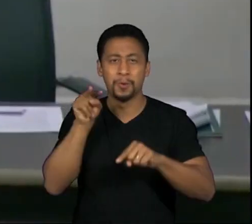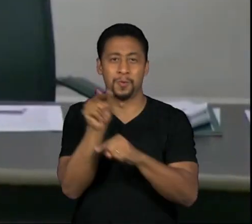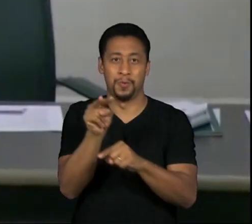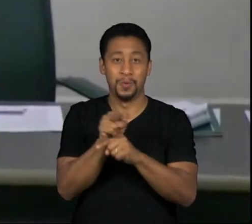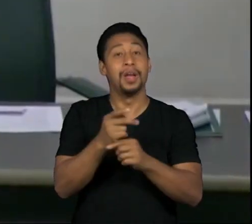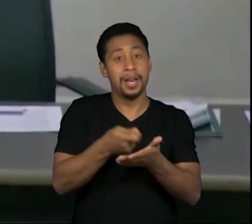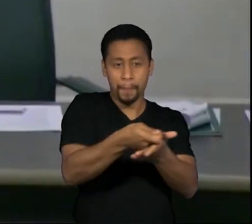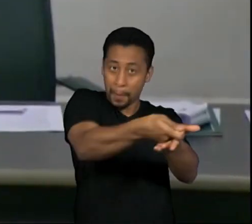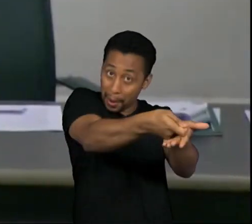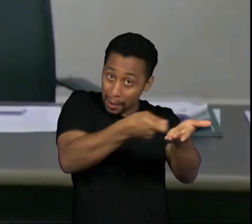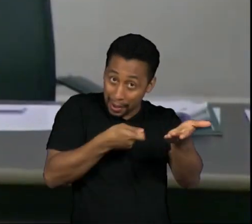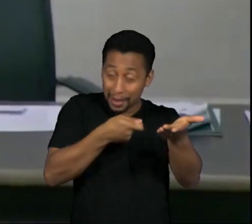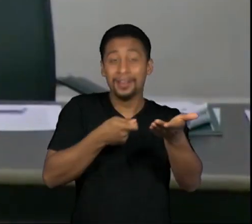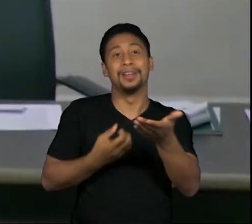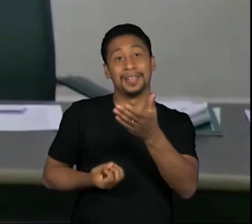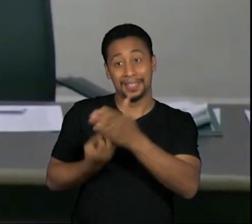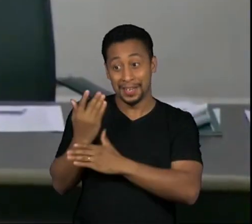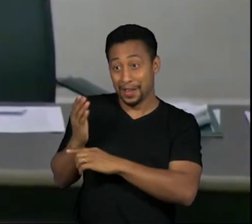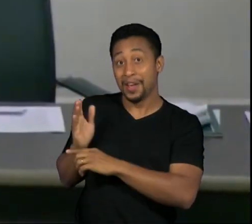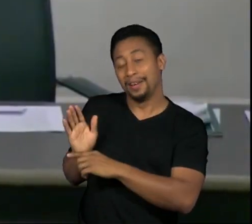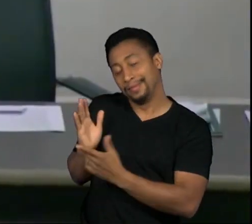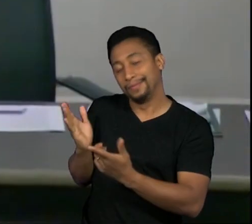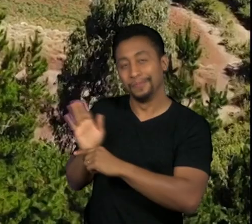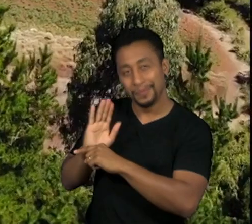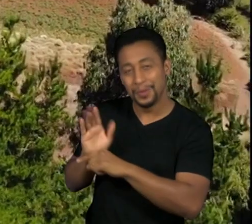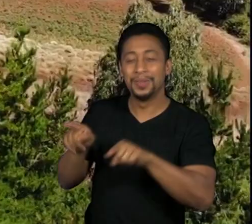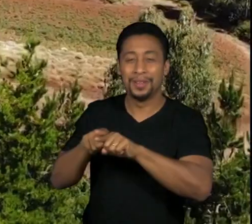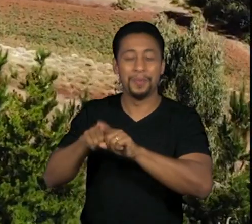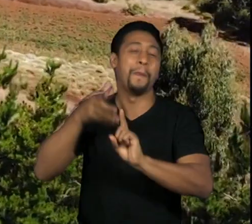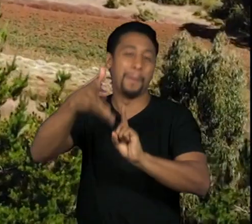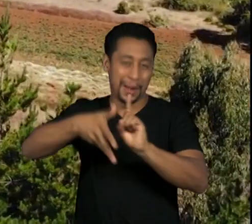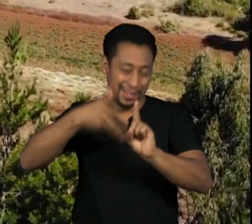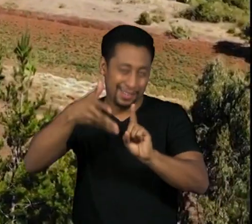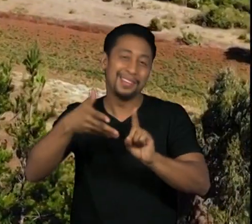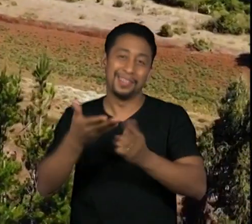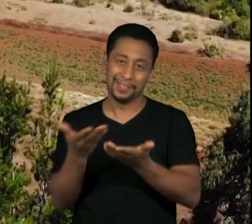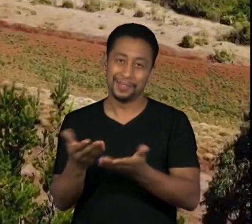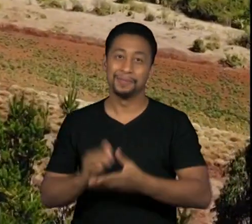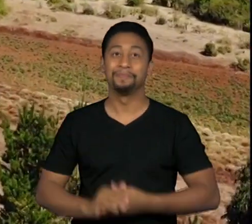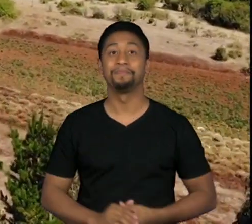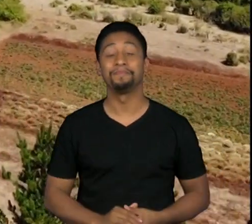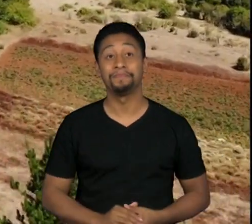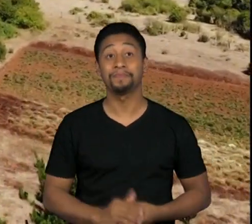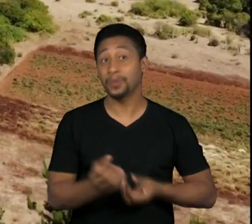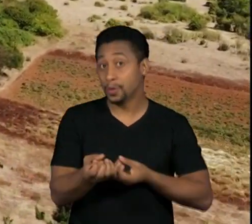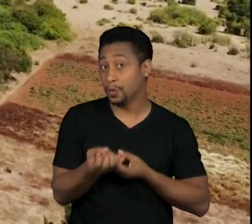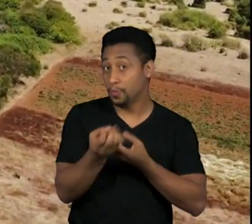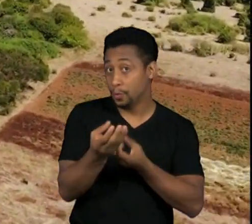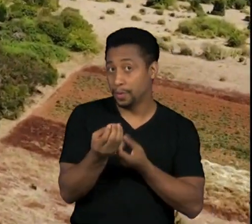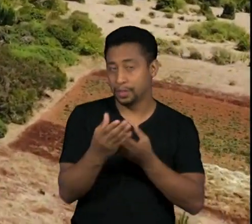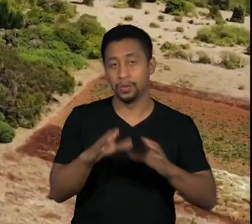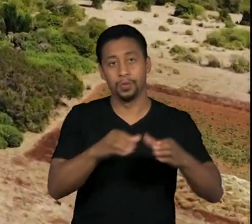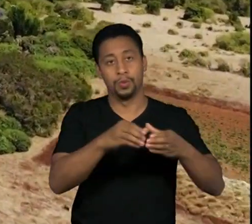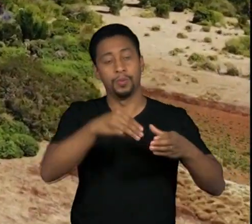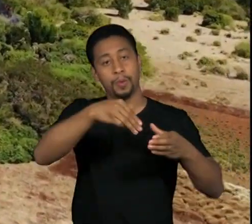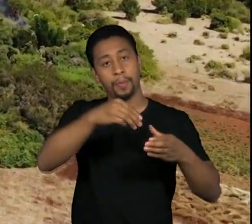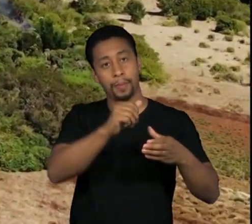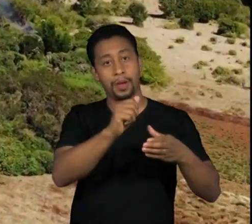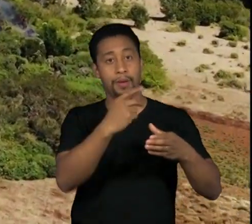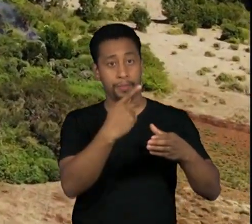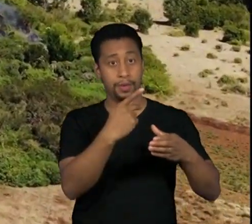roteirista, produtor e palestrante. Dados da rede MAP Biomas revelam queda